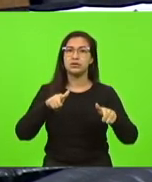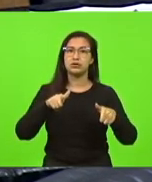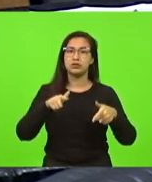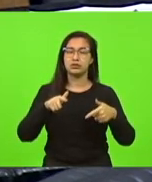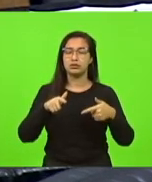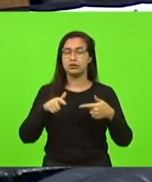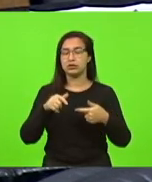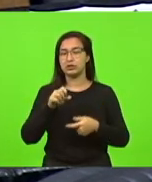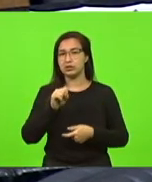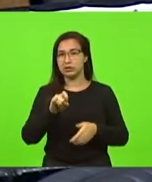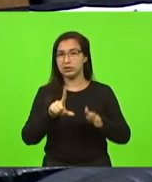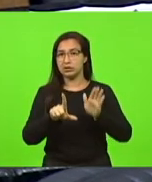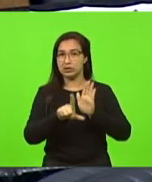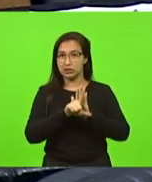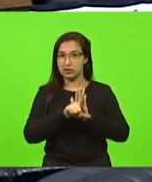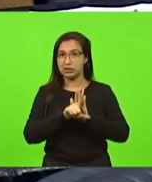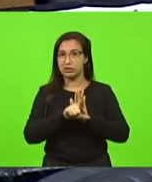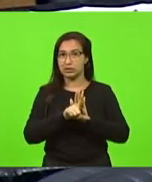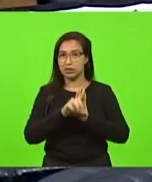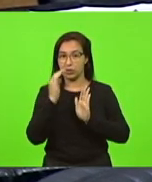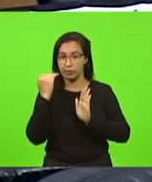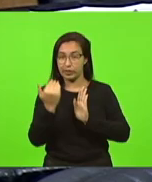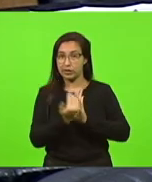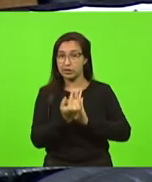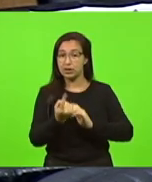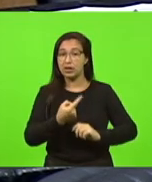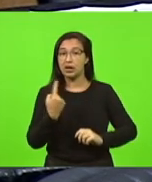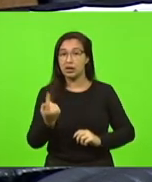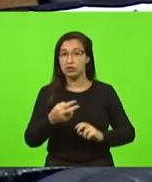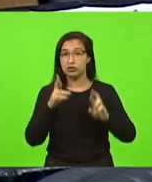forma, nós vamos estar sendo irresponsável.